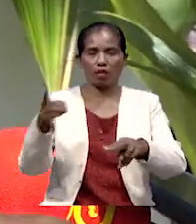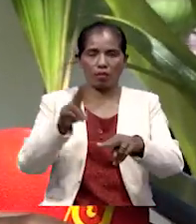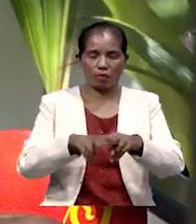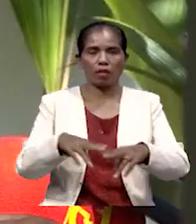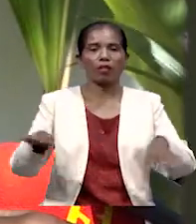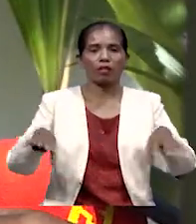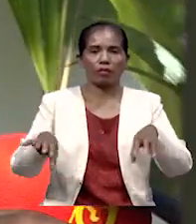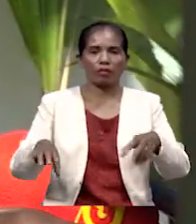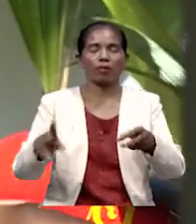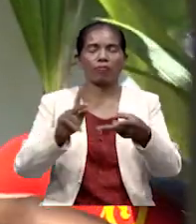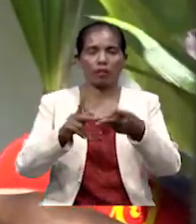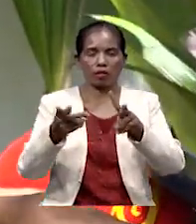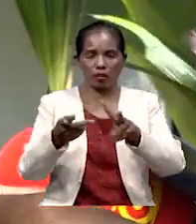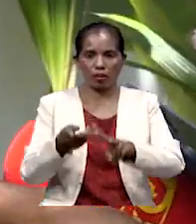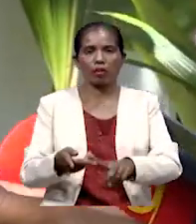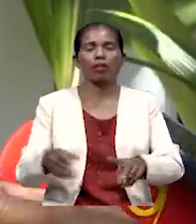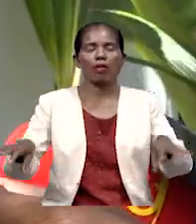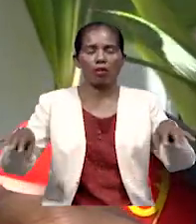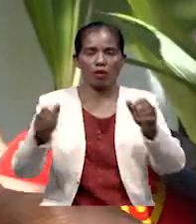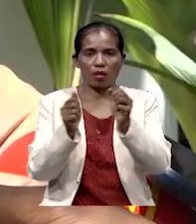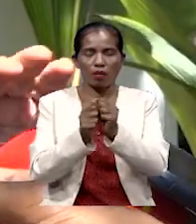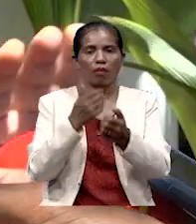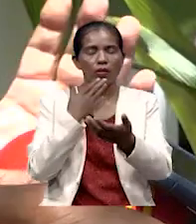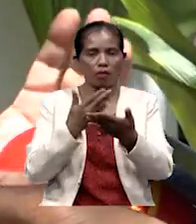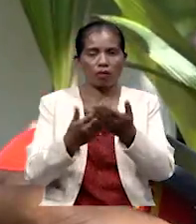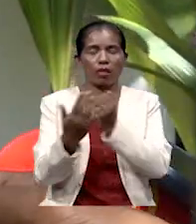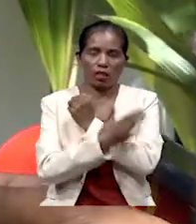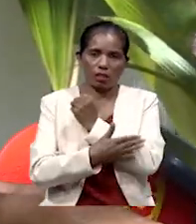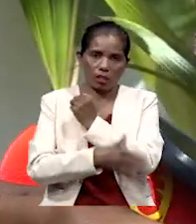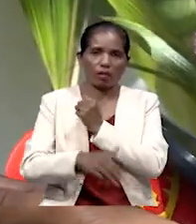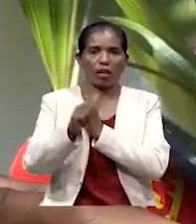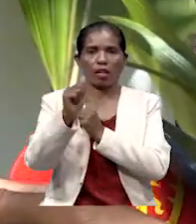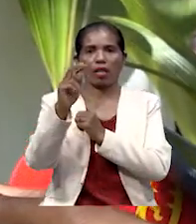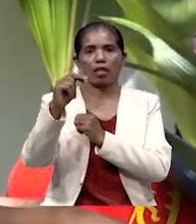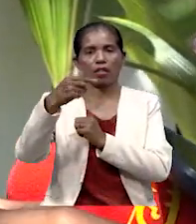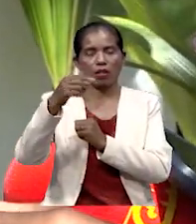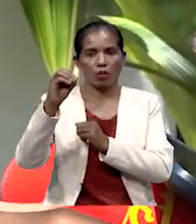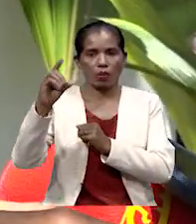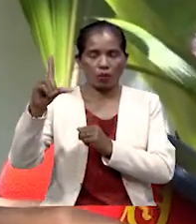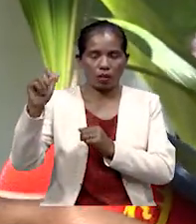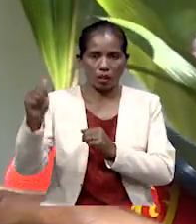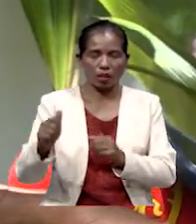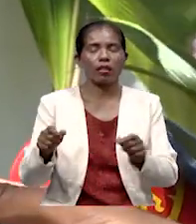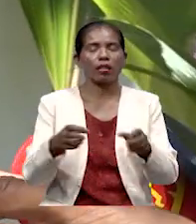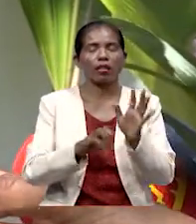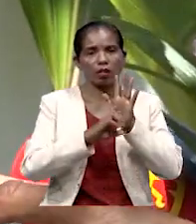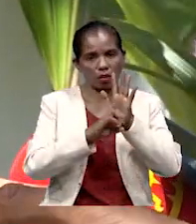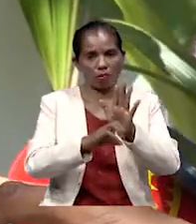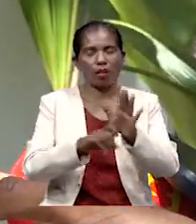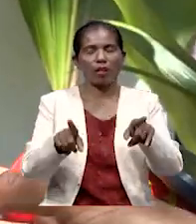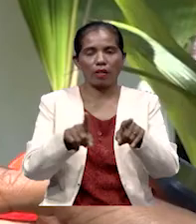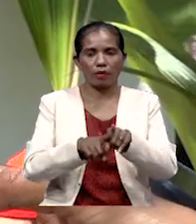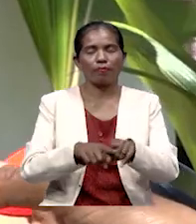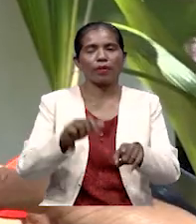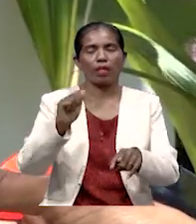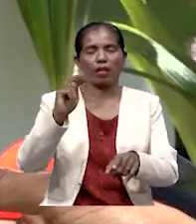relação bilateral, cooperação bilateral com Angola, também há interesse nessa, por exemplo, nessa tetona Angola e